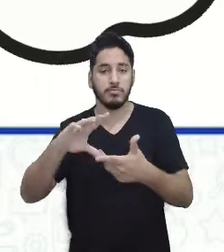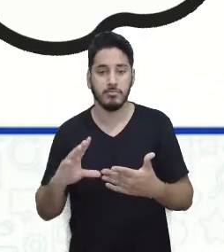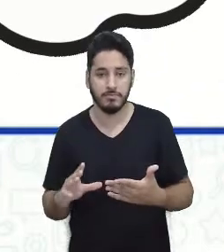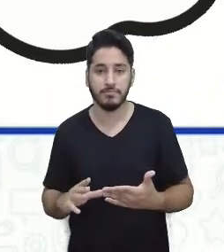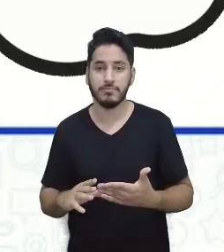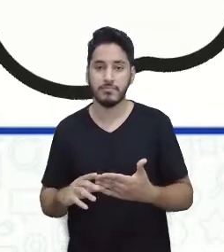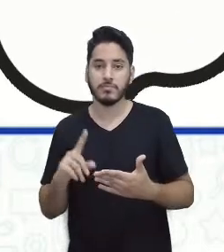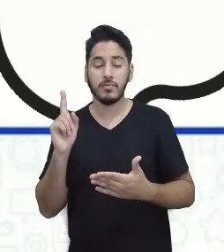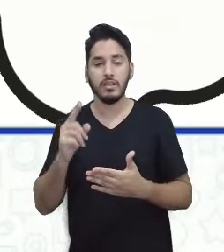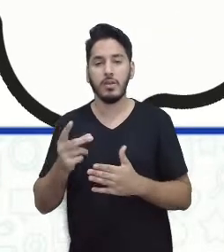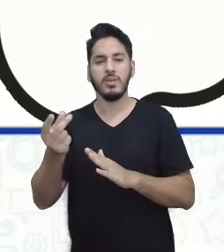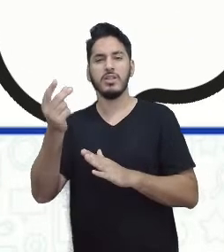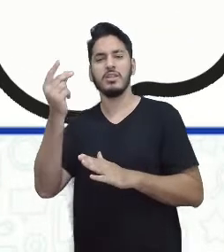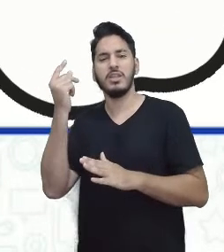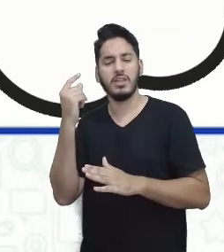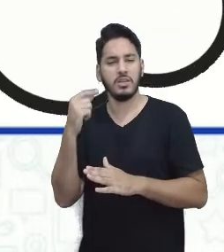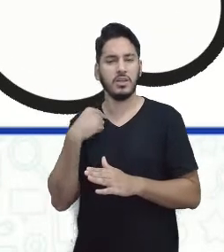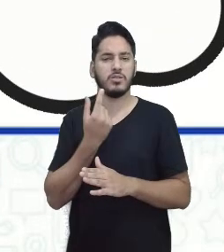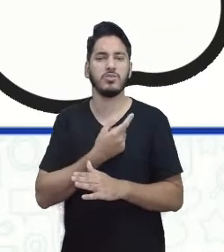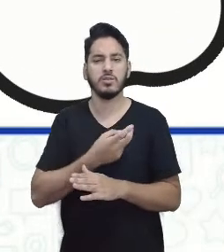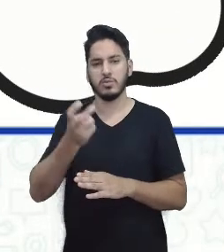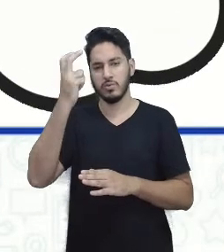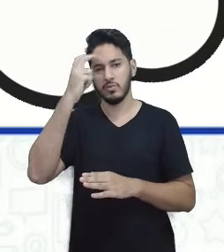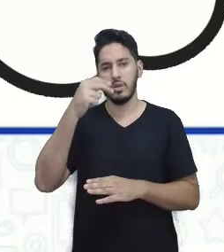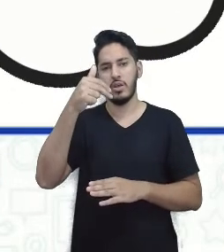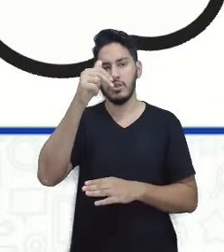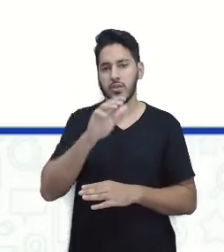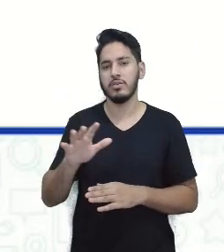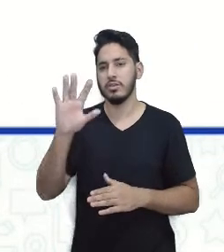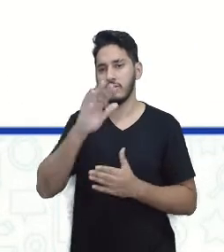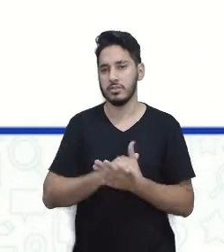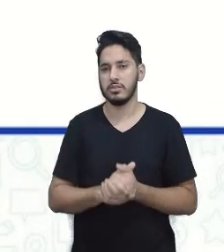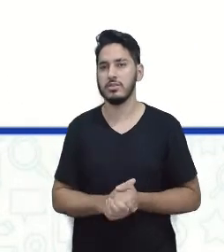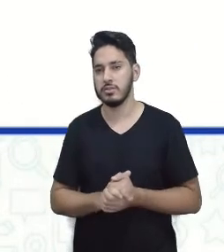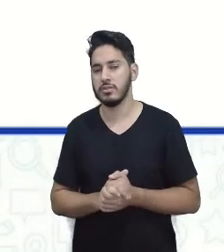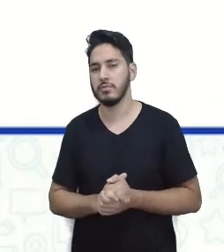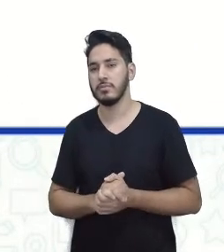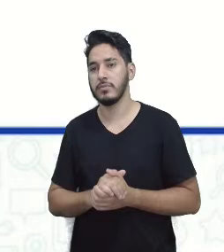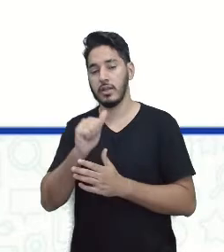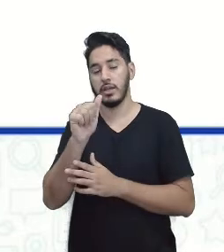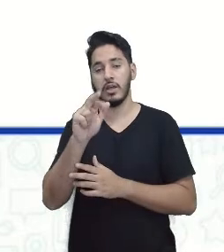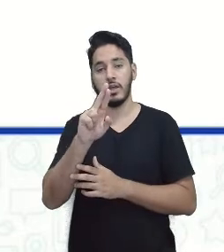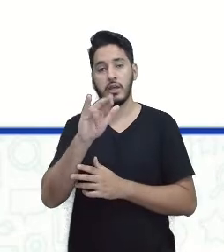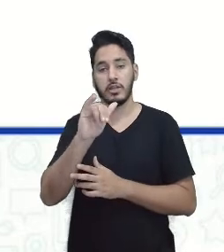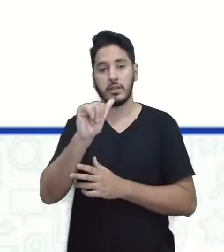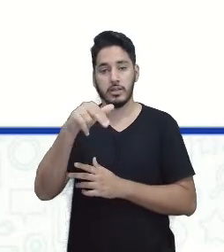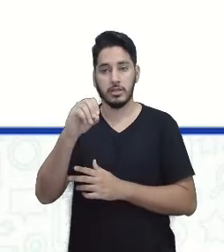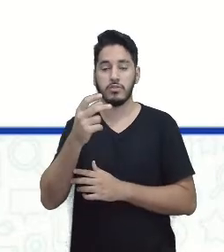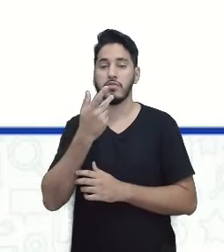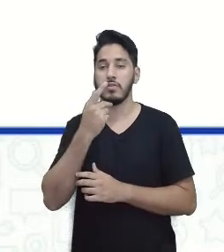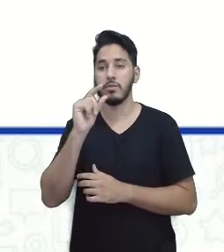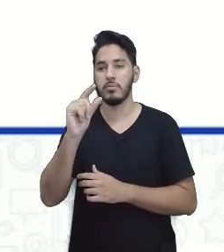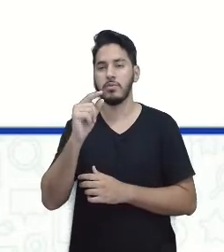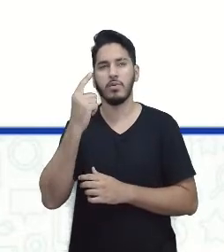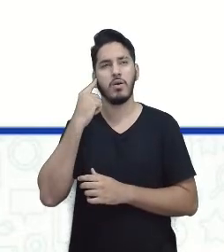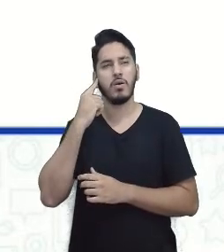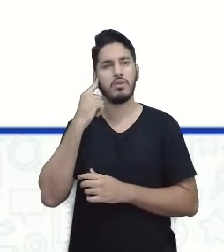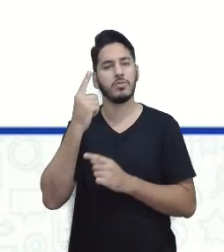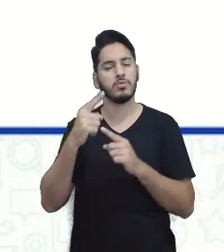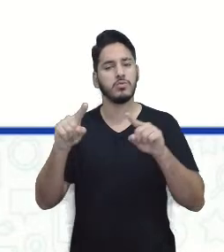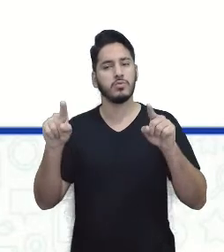é muito medieval a tradição cultural nordestina. Né? Ariano fala um pouco sobre isso. Vamos ouvir essa